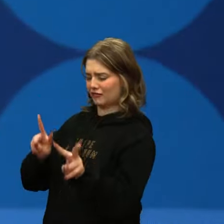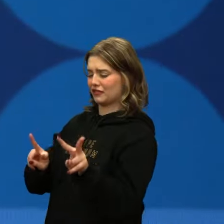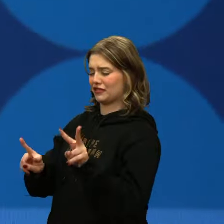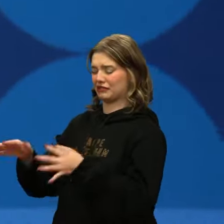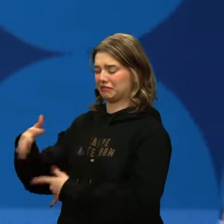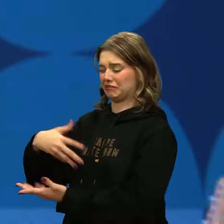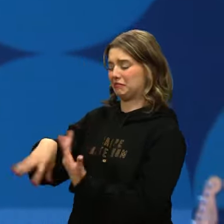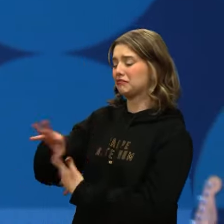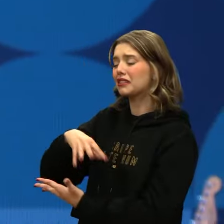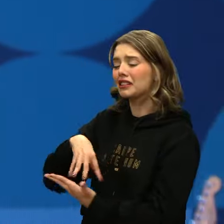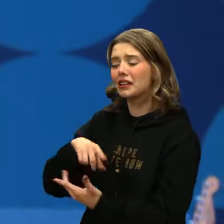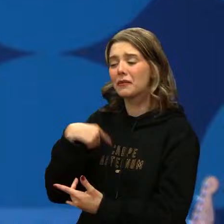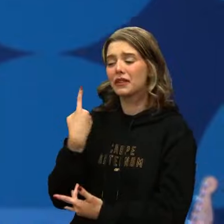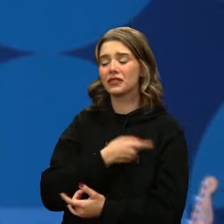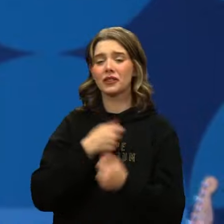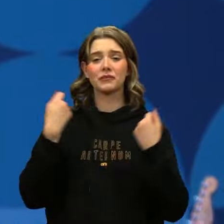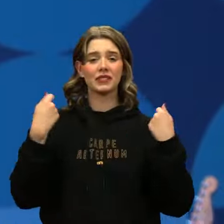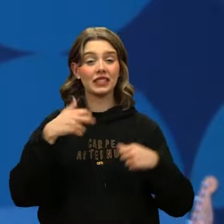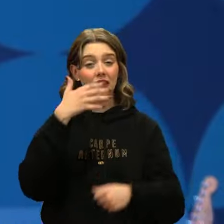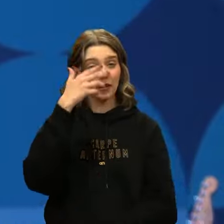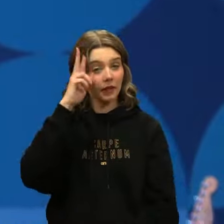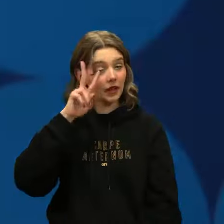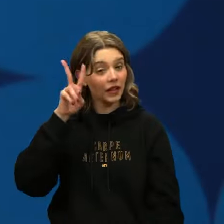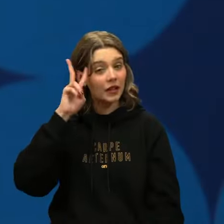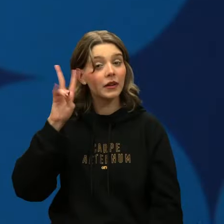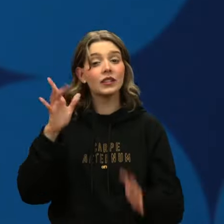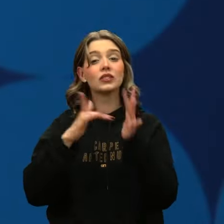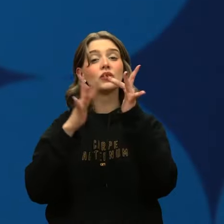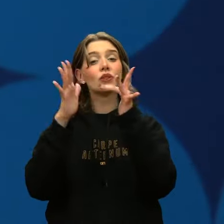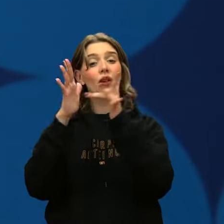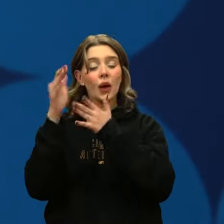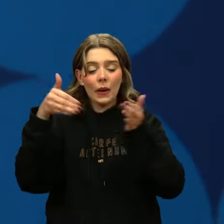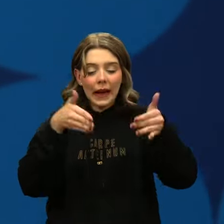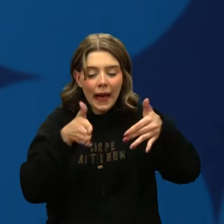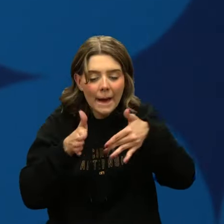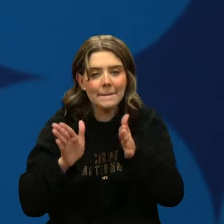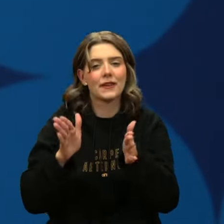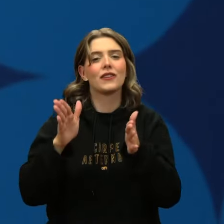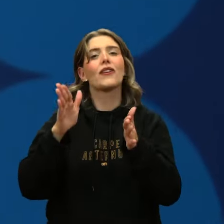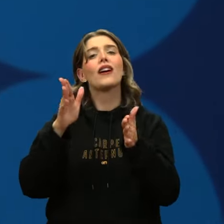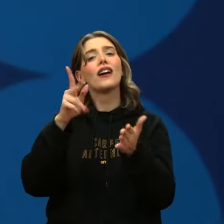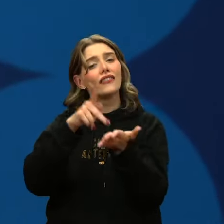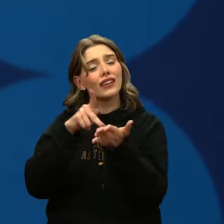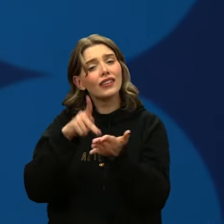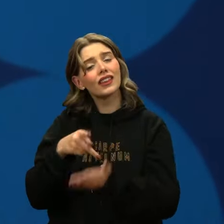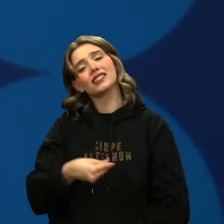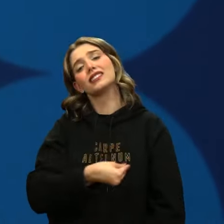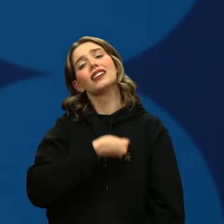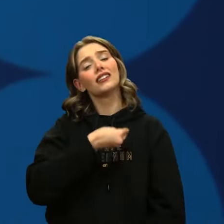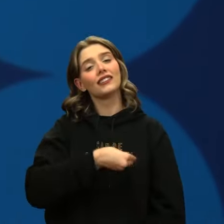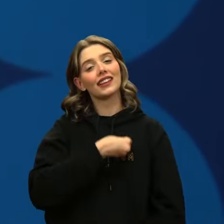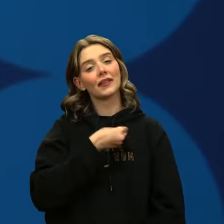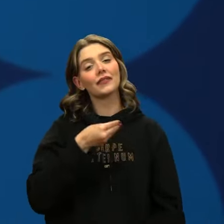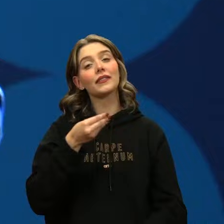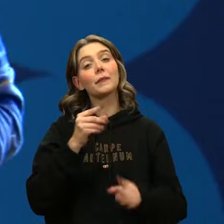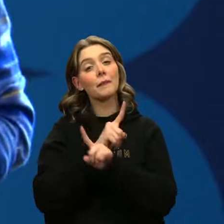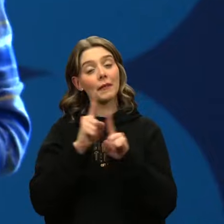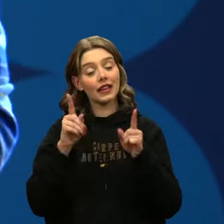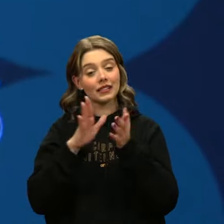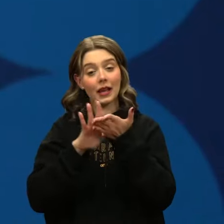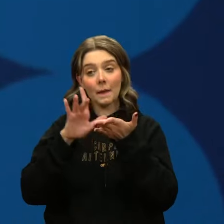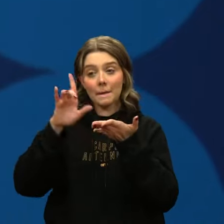mas nós precisamos lembrar que Jesus é o caminho, a verdade e a vida. Mas a Bíblia fala também que Jesus